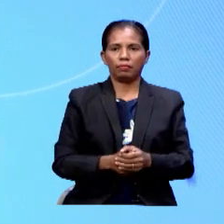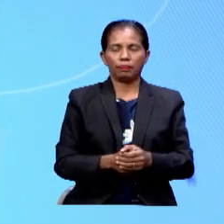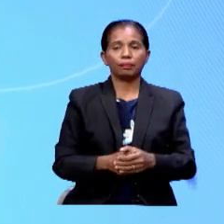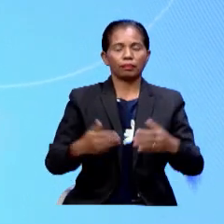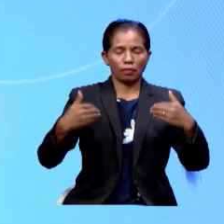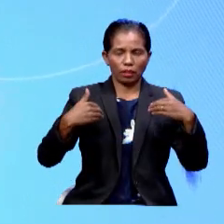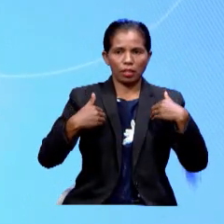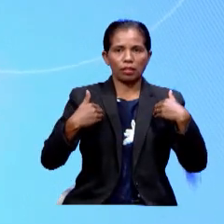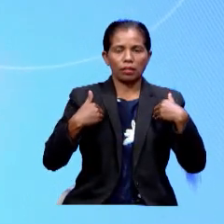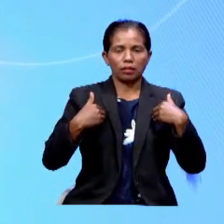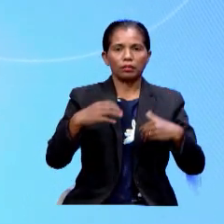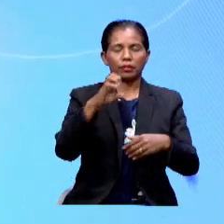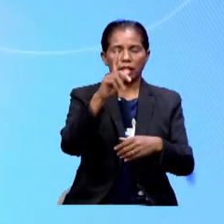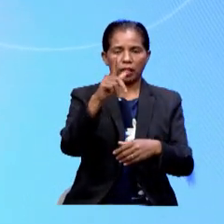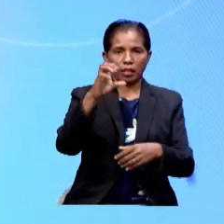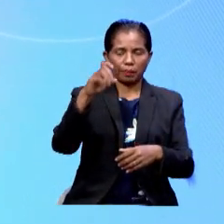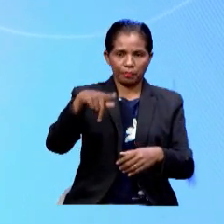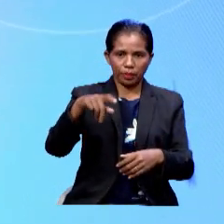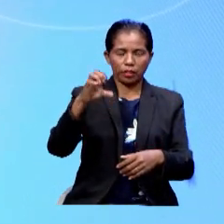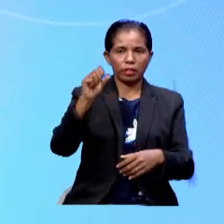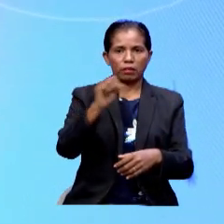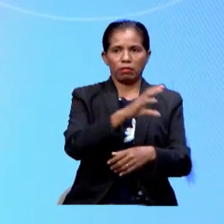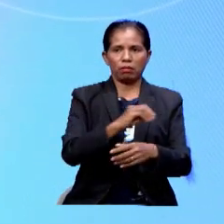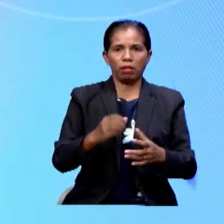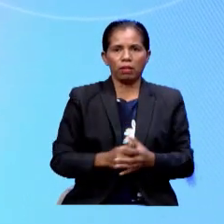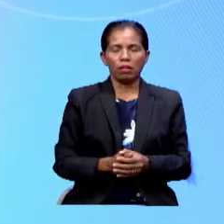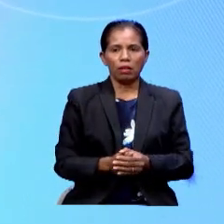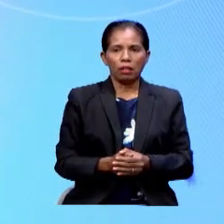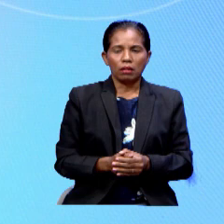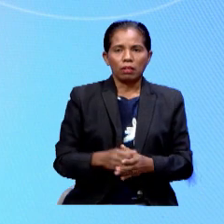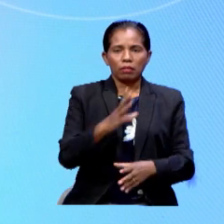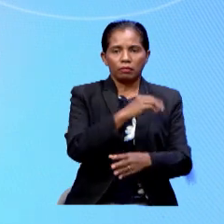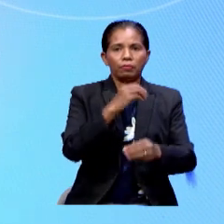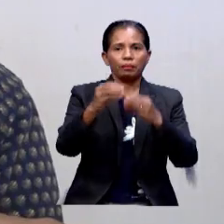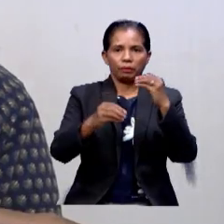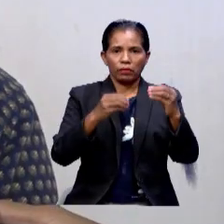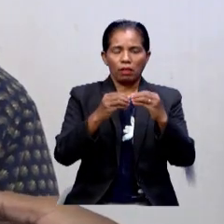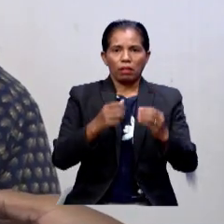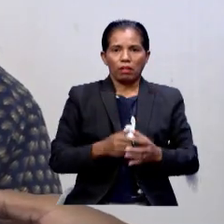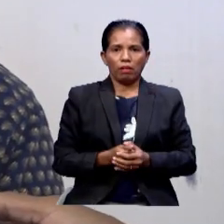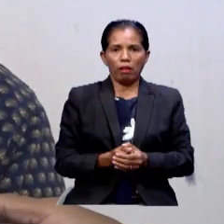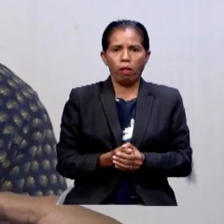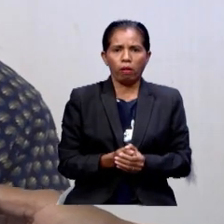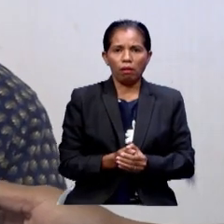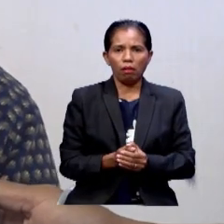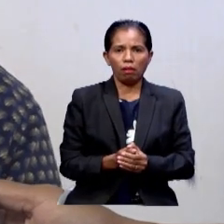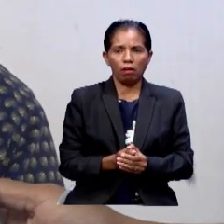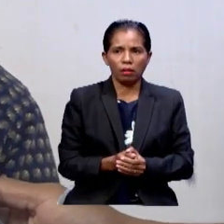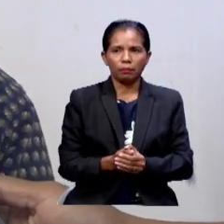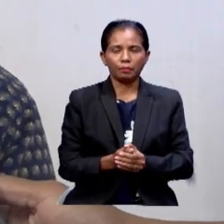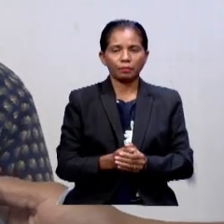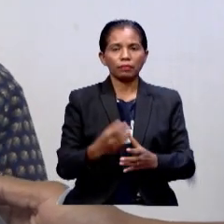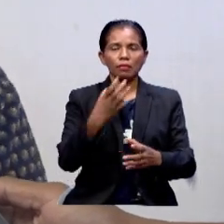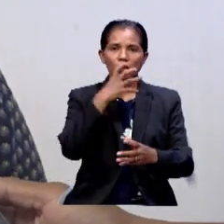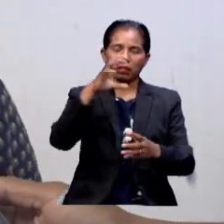acontece ne itu bulu eclipse hibridu. Eclipse parsialnya signifika katak fulane ni diskune